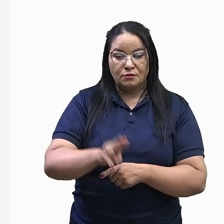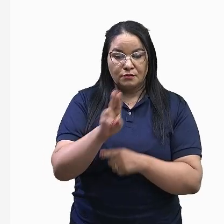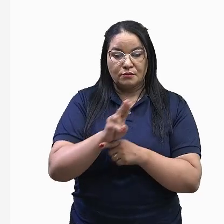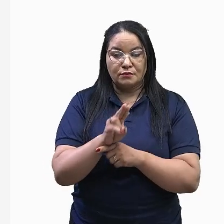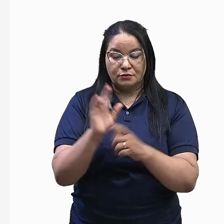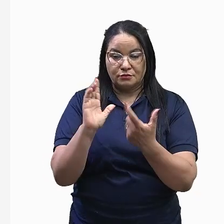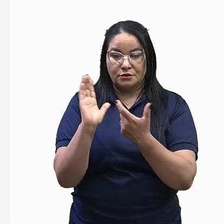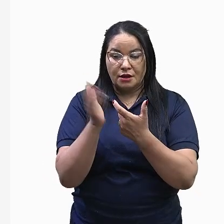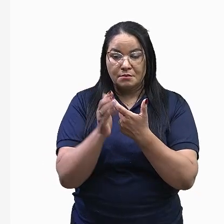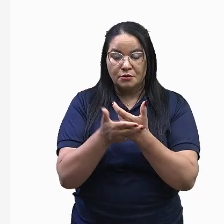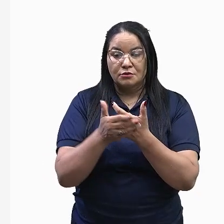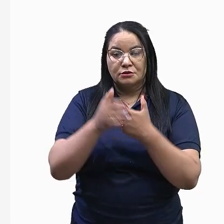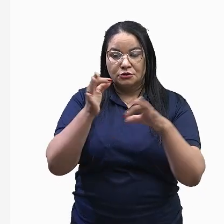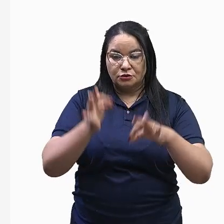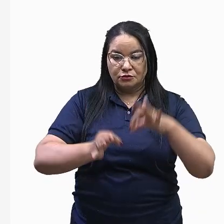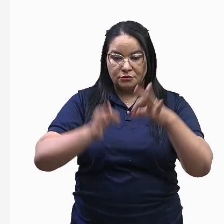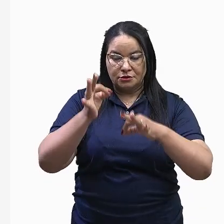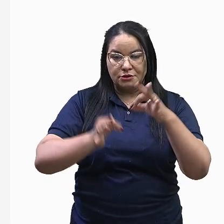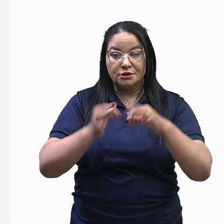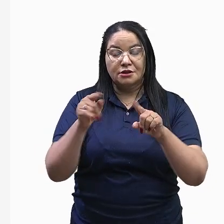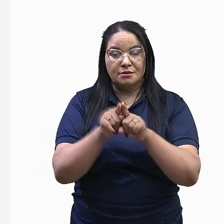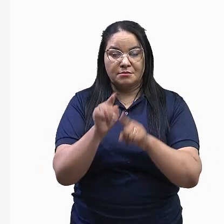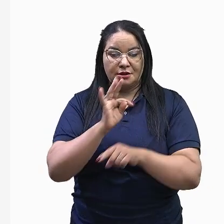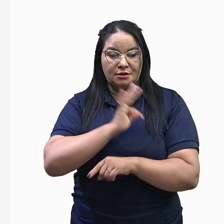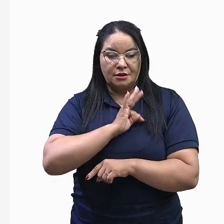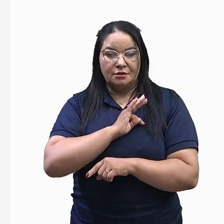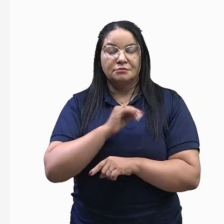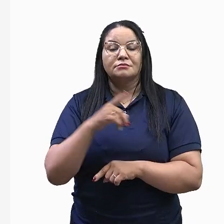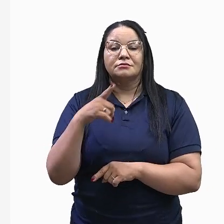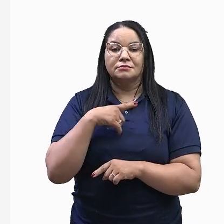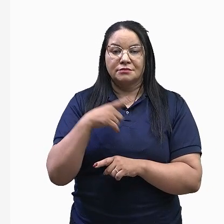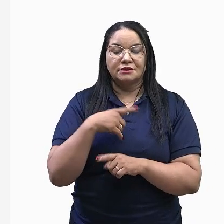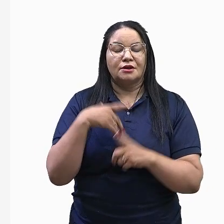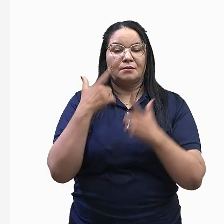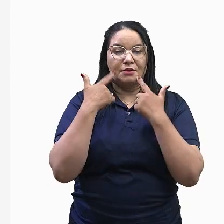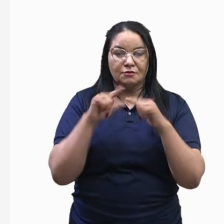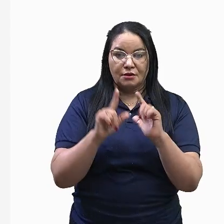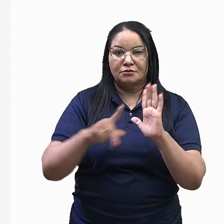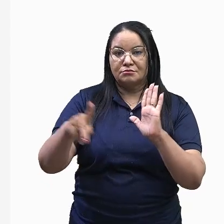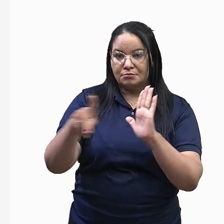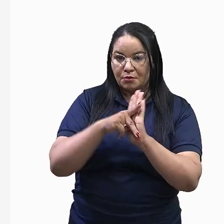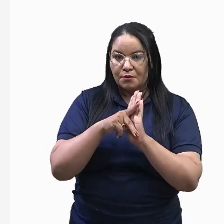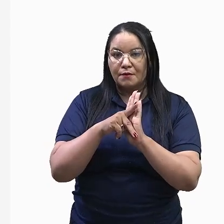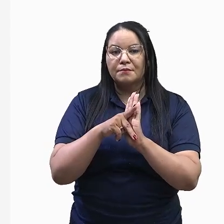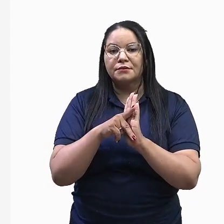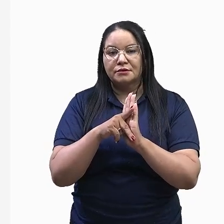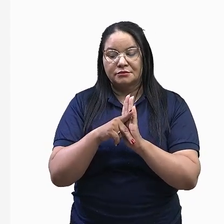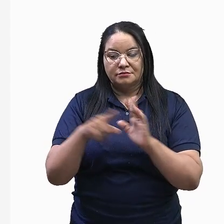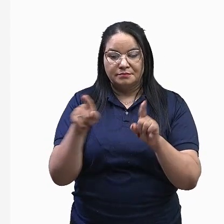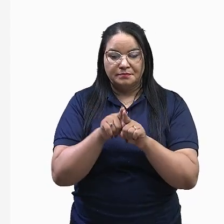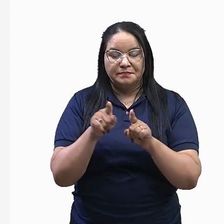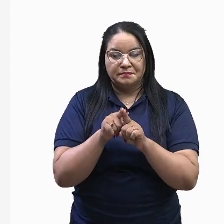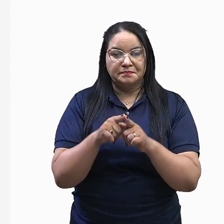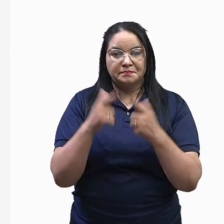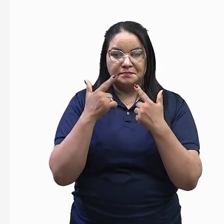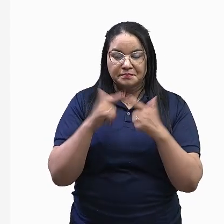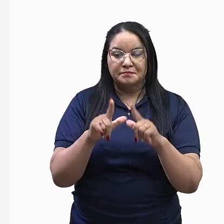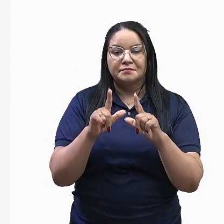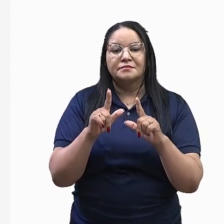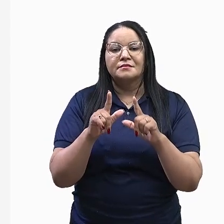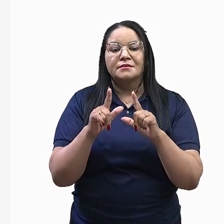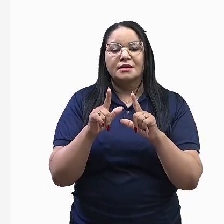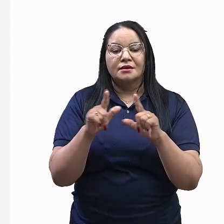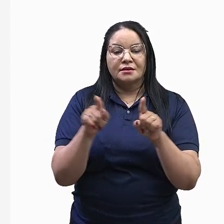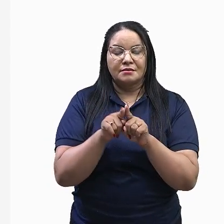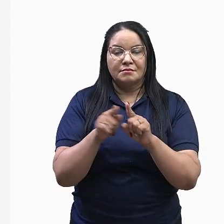técnica, ou seja, existe uma linguagem jurídica própria, né, para escrever as